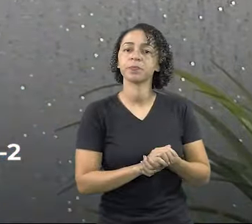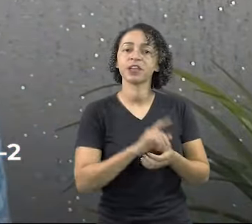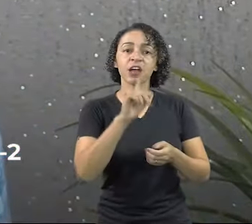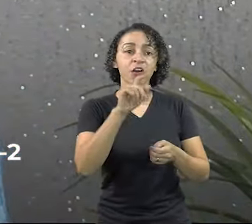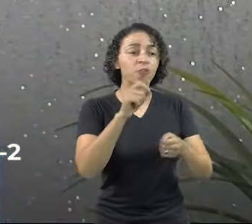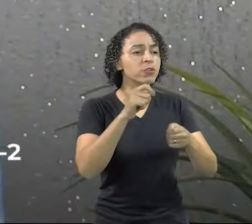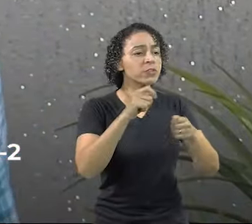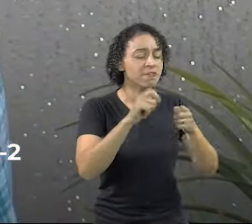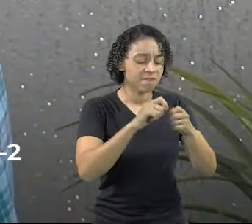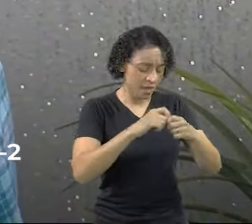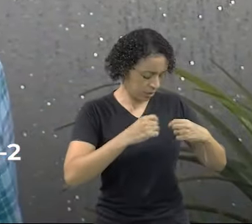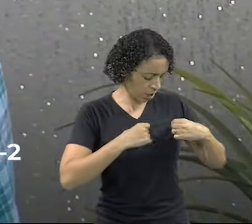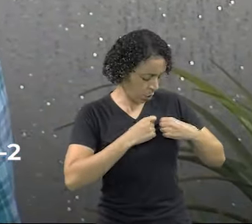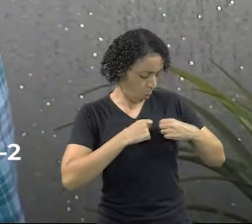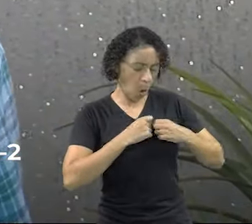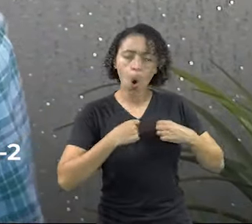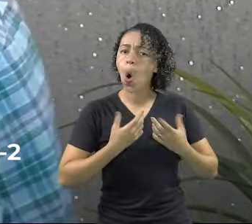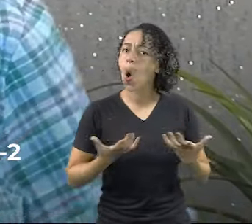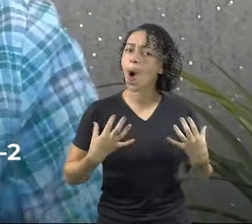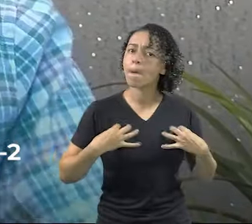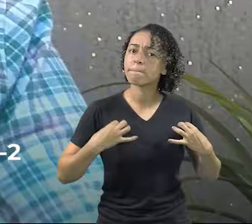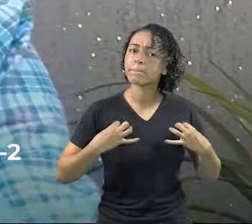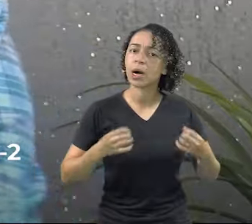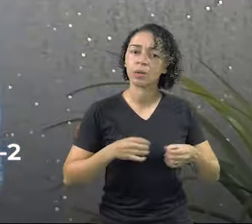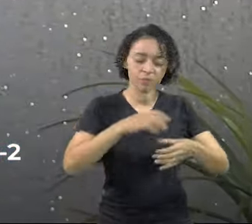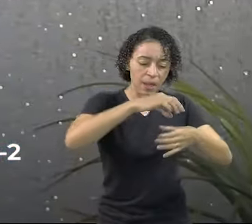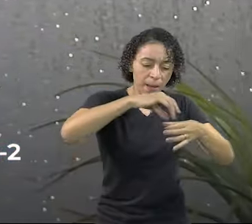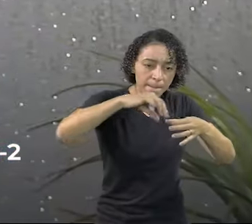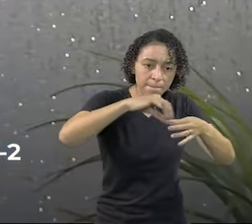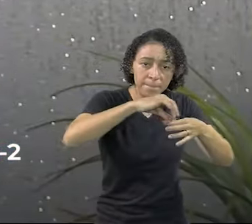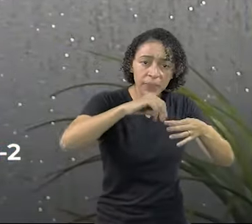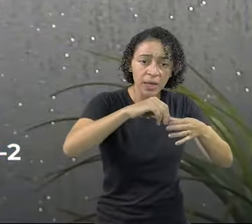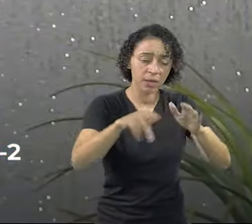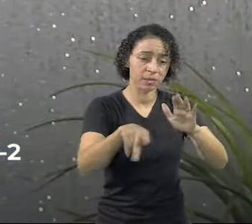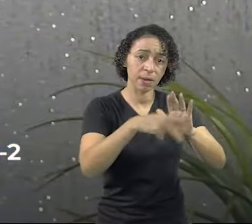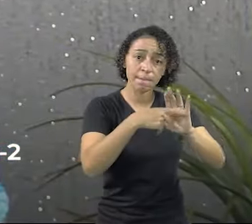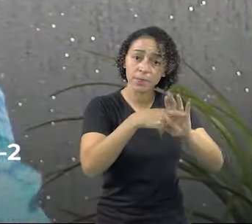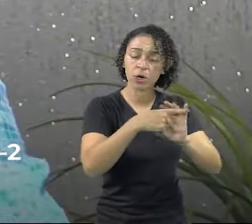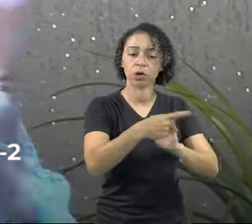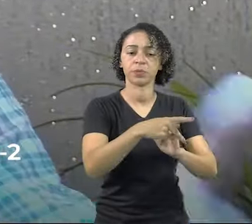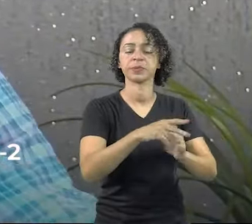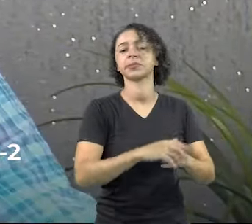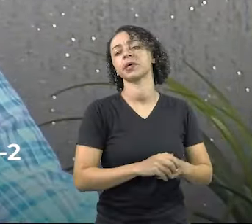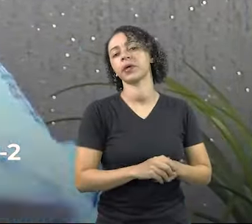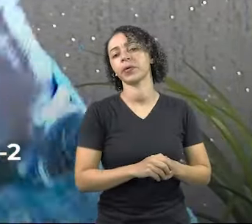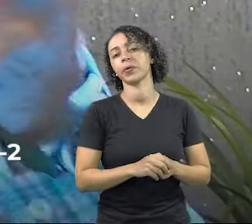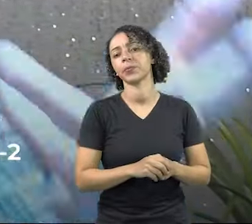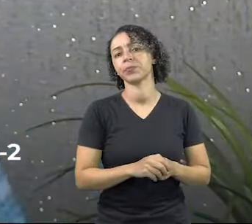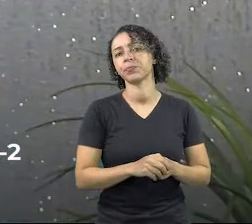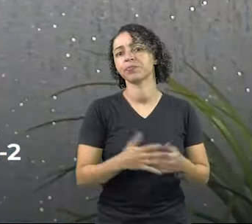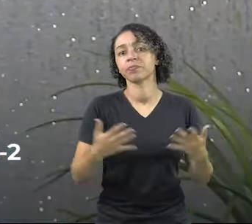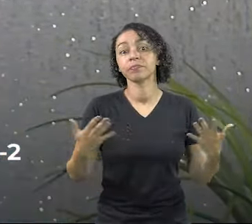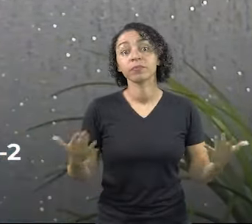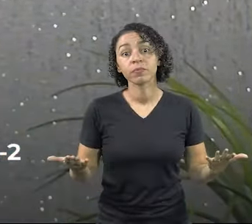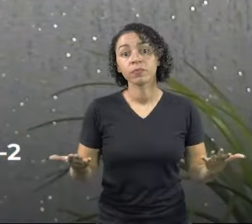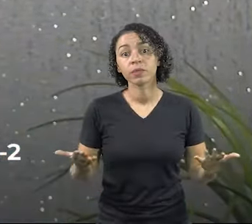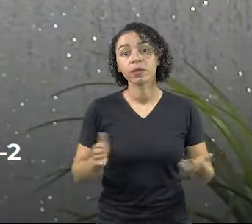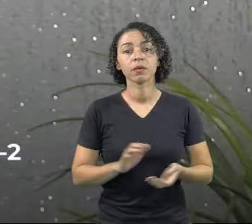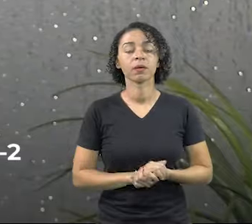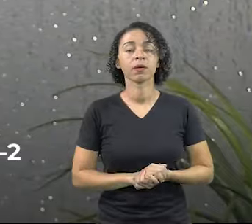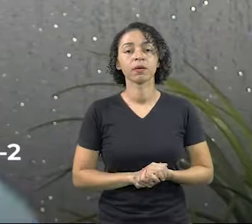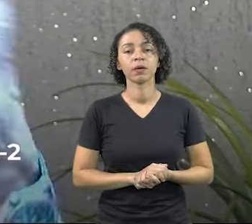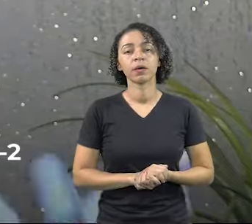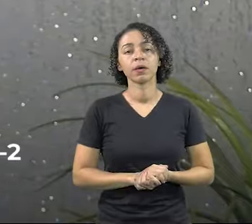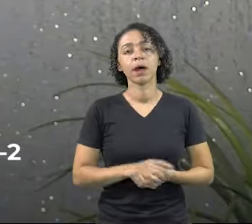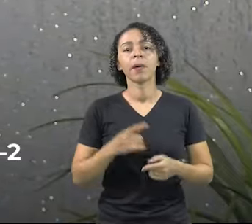alguém faz sua própria roupa né planta seu próprio ento viva da terra como os flinston